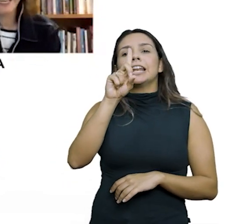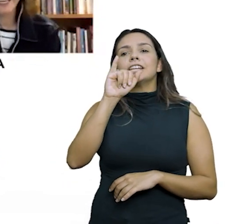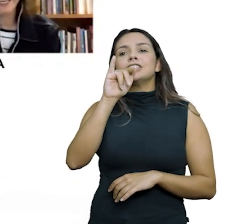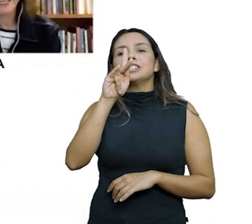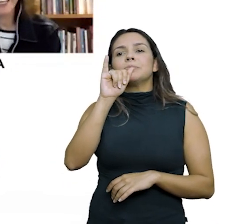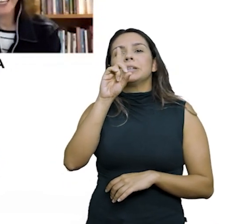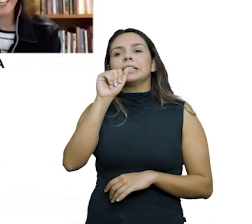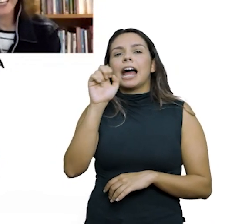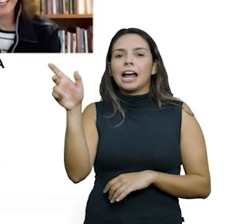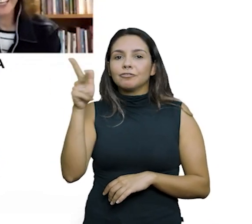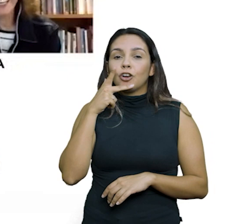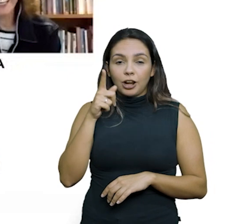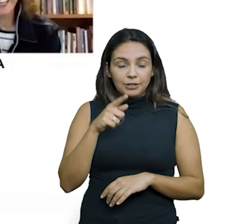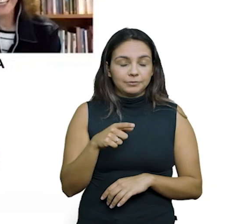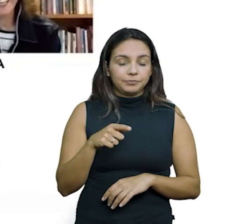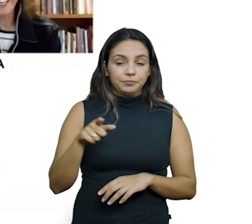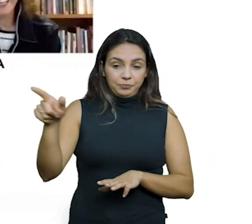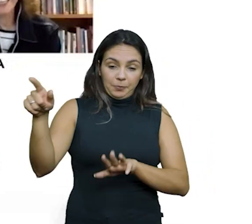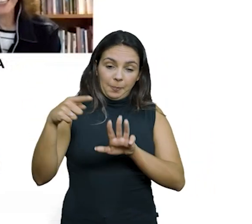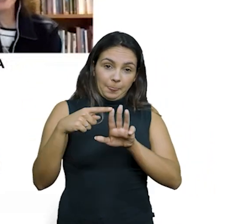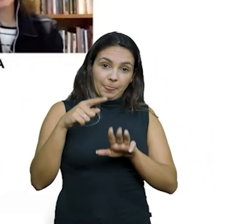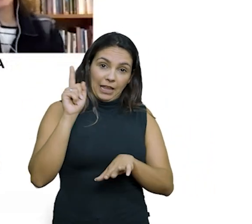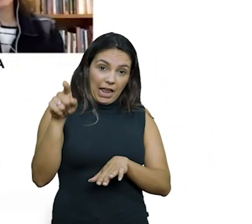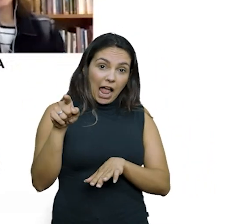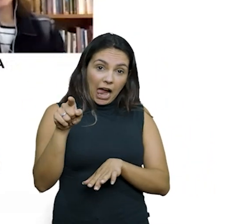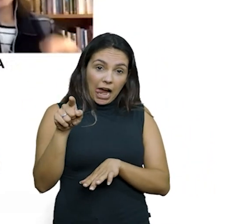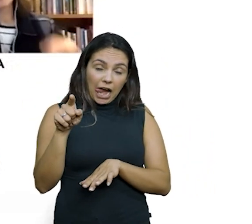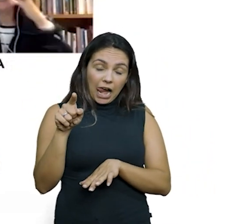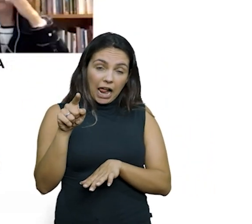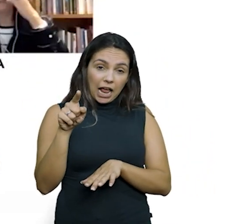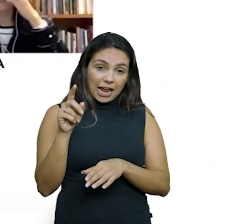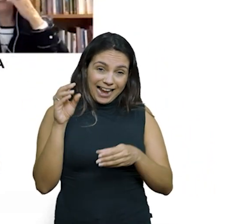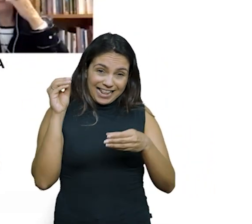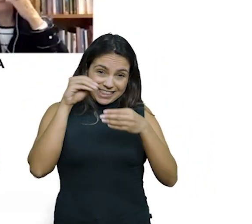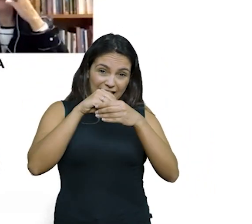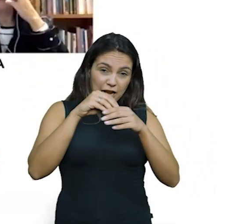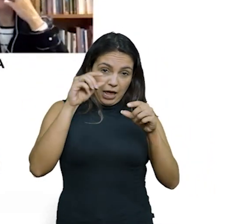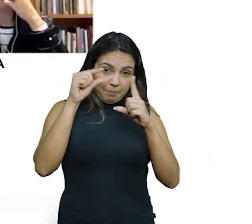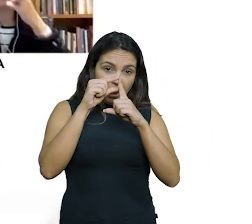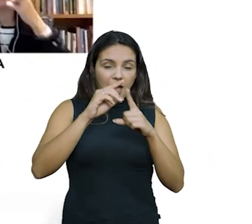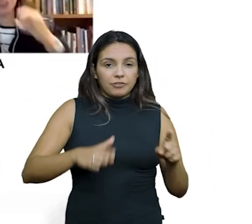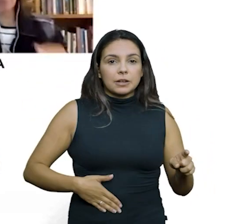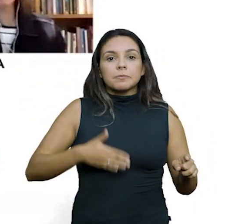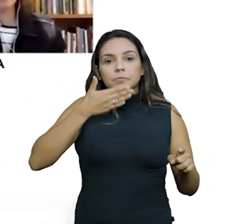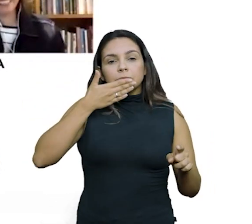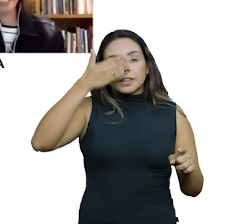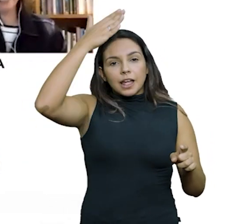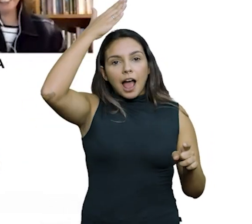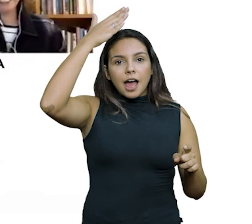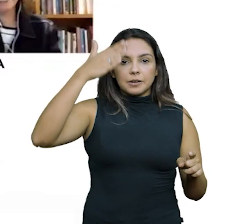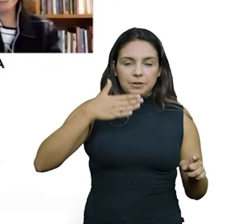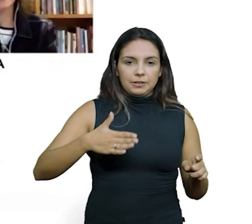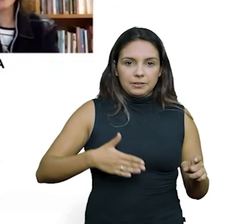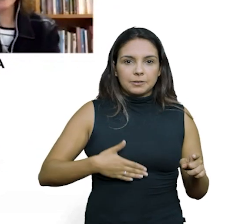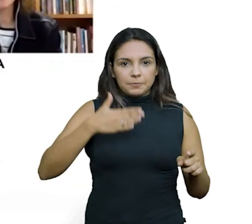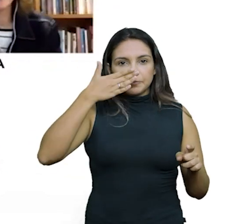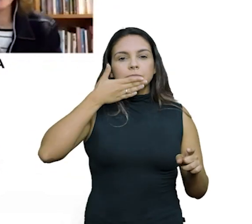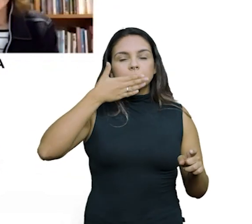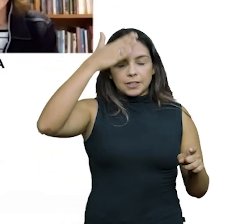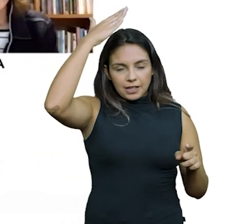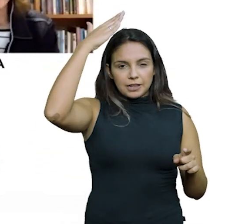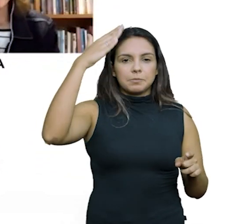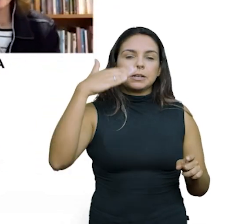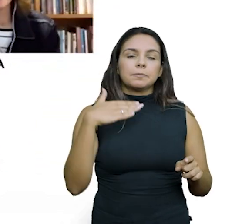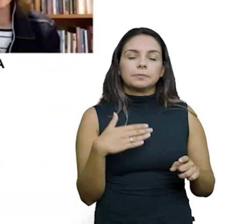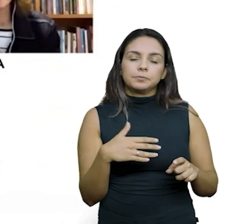Vem da origem árabe, lá da ilha do Ceilão. Serendip tem em inglês. Serendipity, Serendipity. Pois é, então estou por aí, Leila.